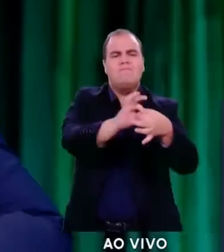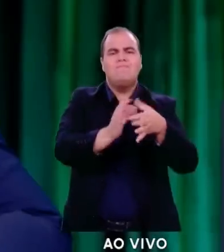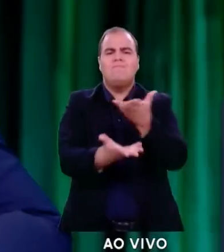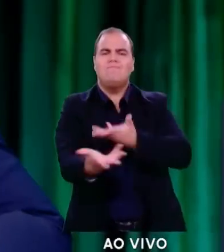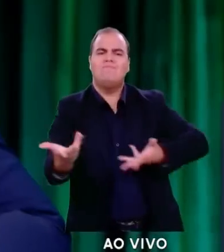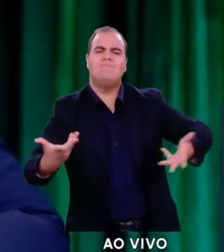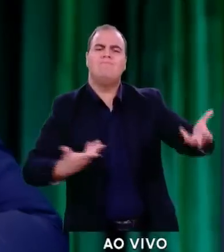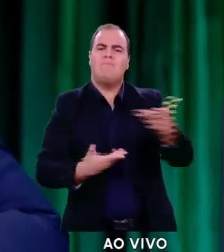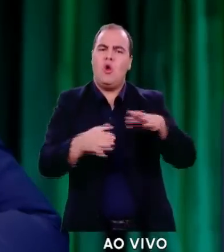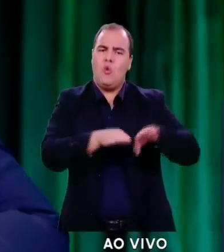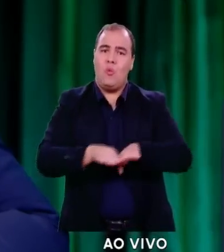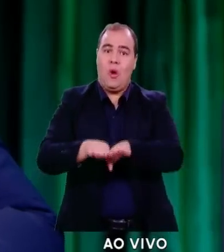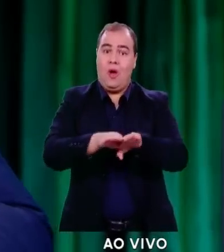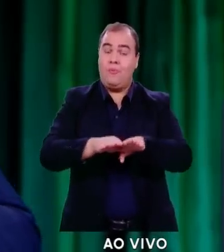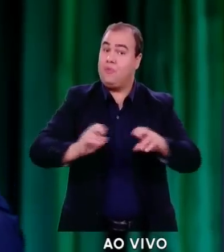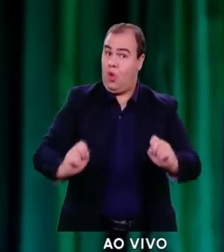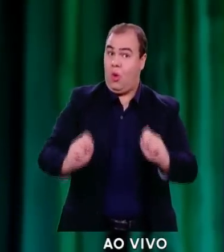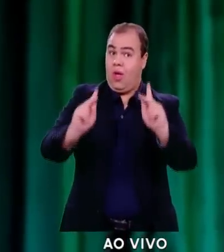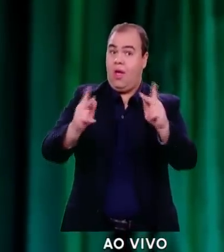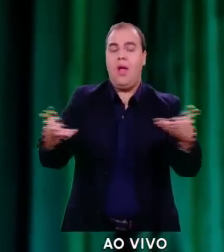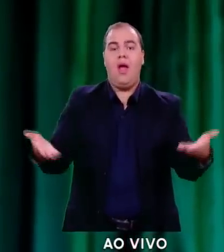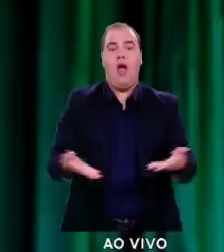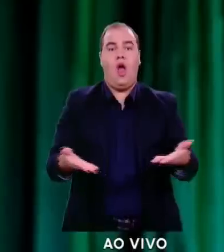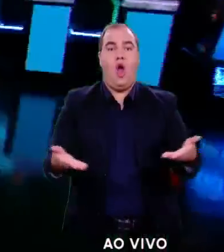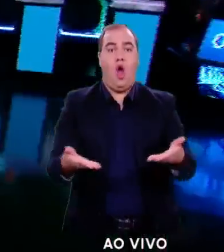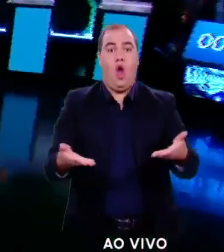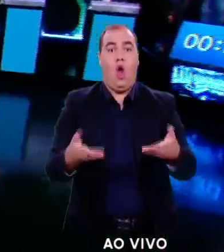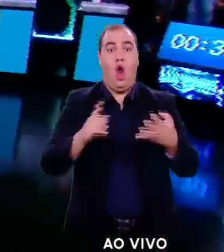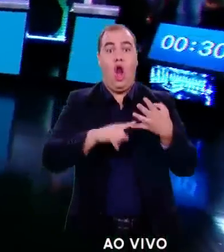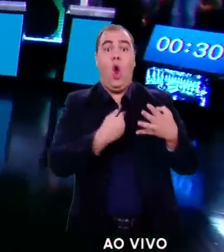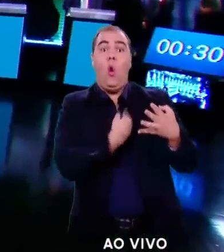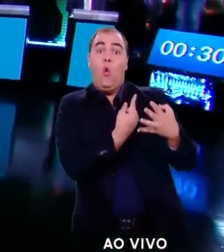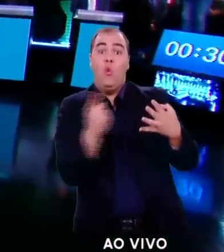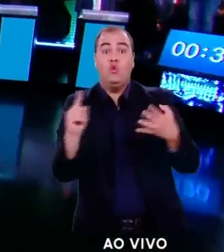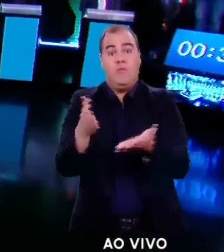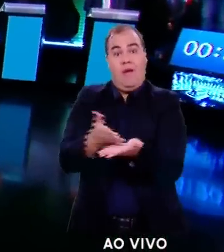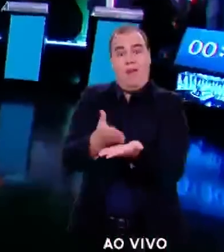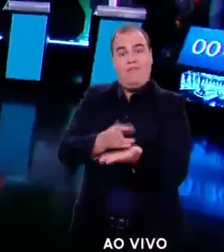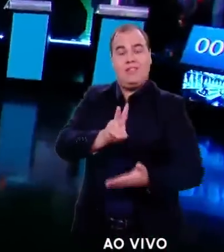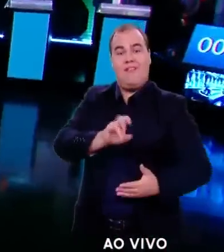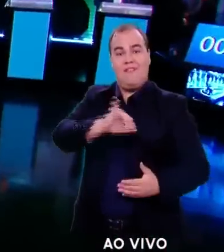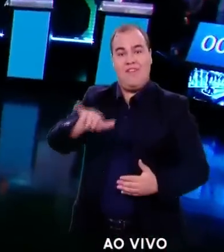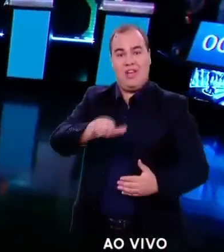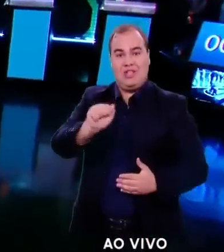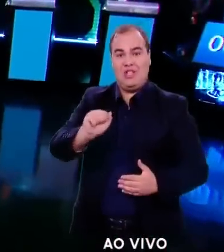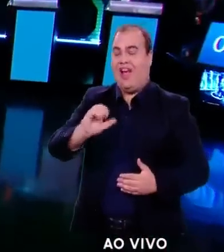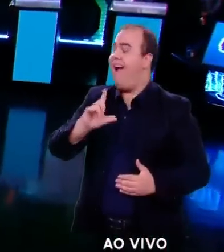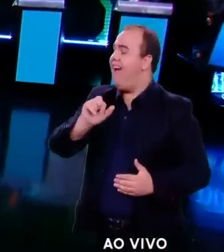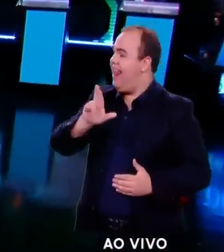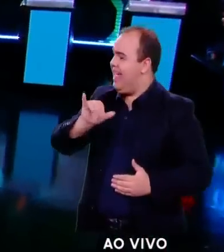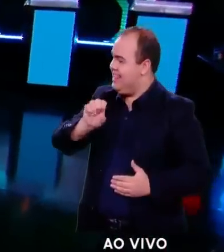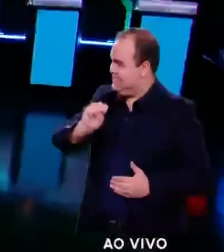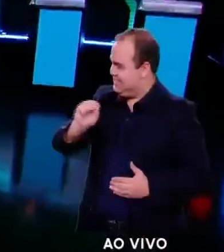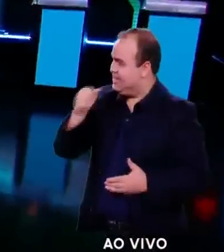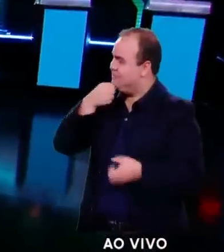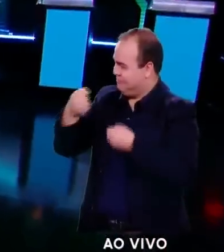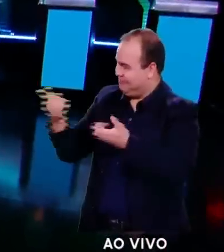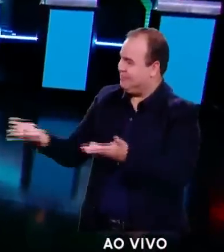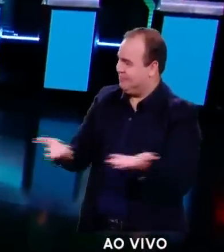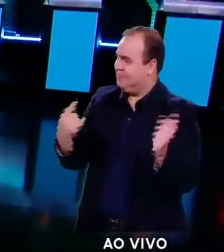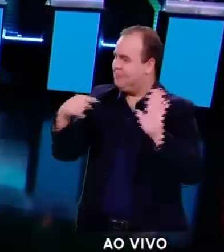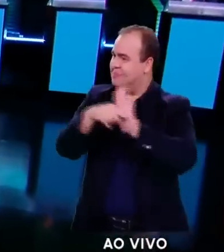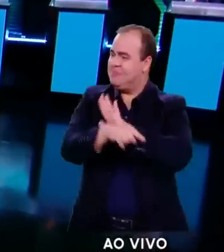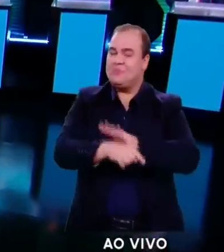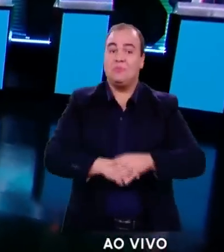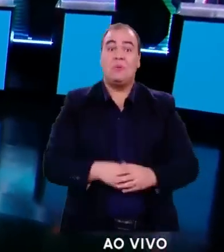e encerra agora este bloco é a jornalista da revista Veja Clarissa Oliveira Boa noite a sua pergunta por favor Boa noite